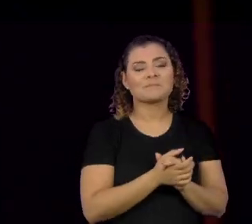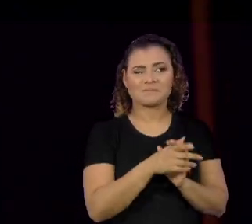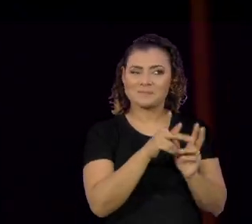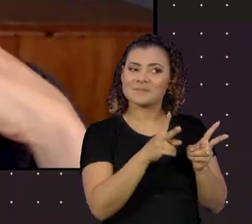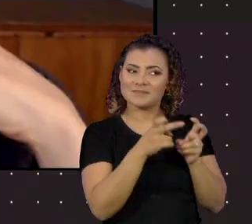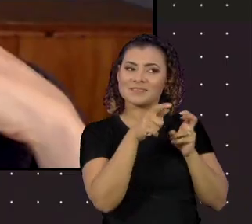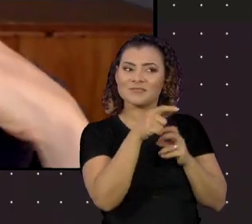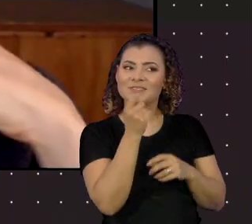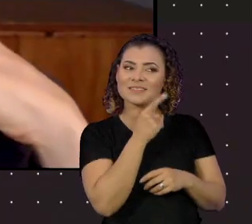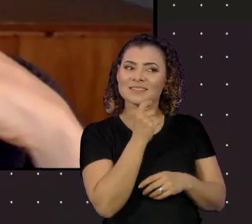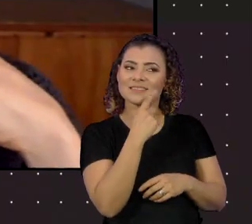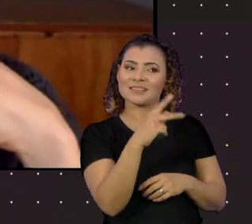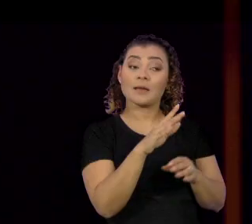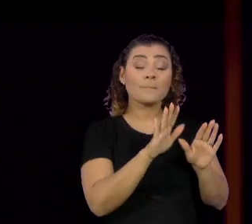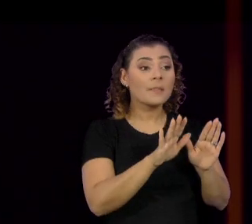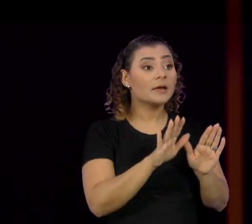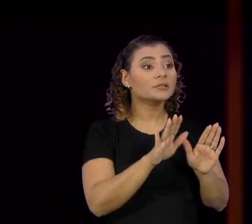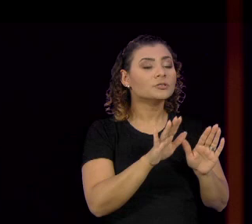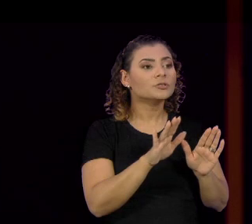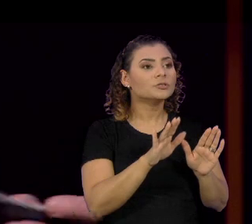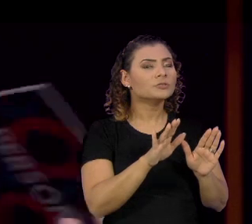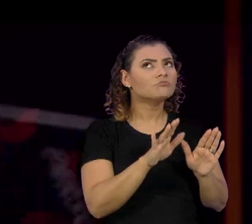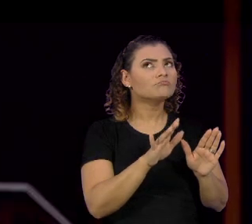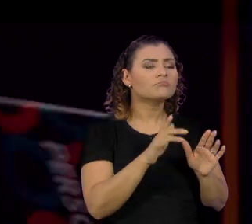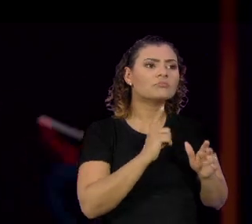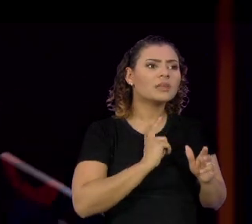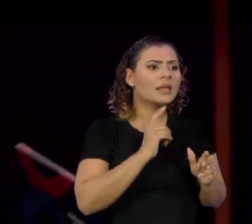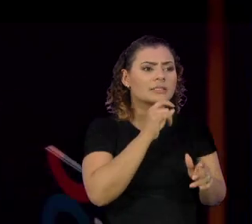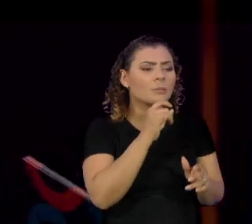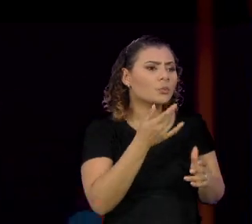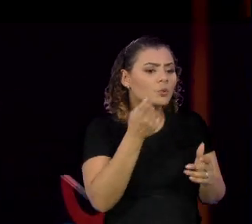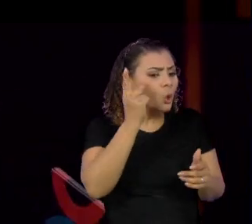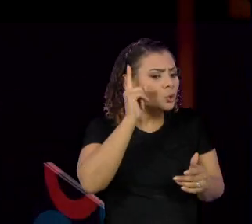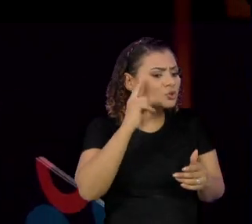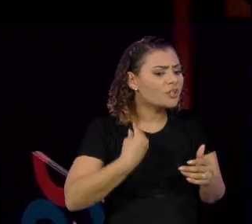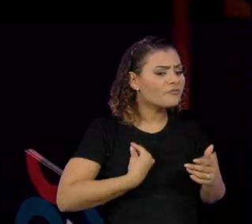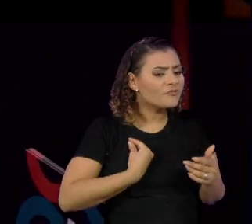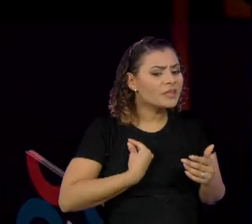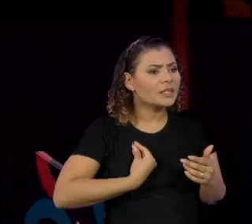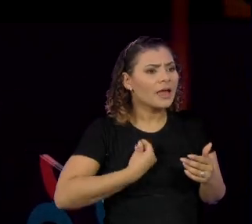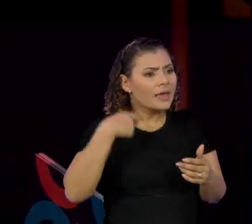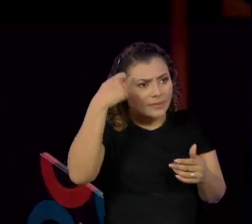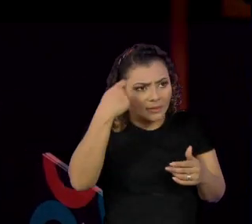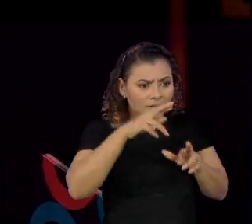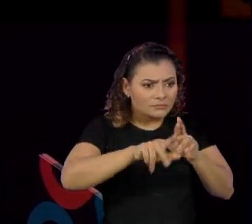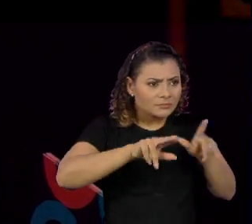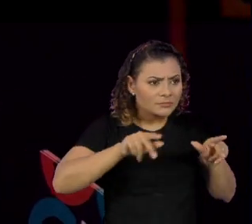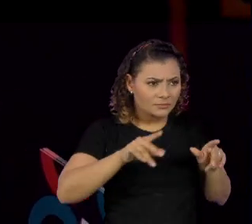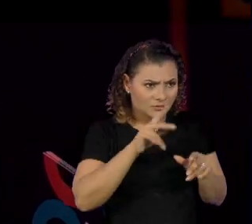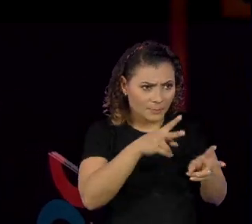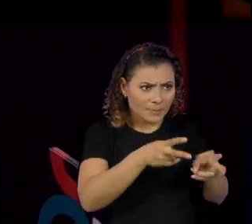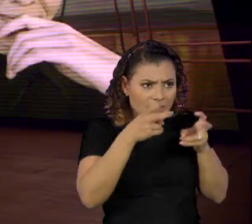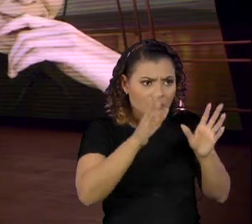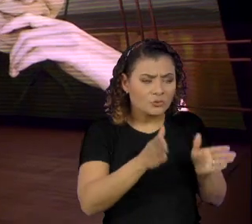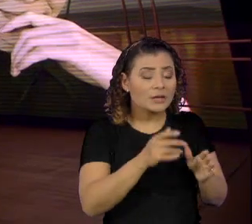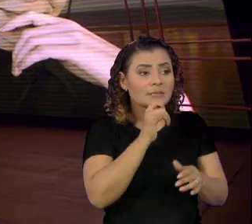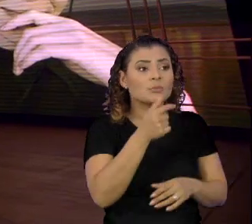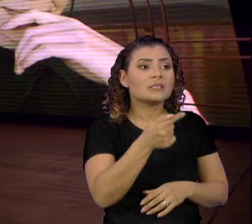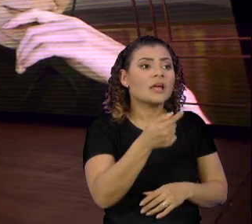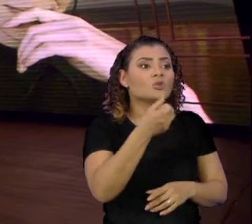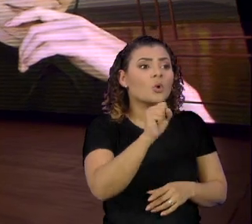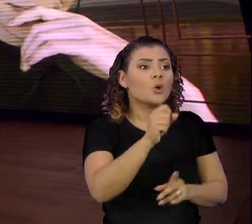isso, né? Mas existe alguma diferença assim no dia a dia da atriz, quando você fica, por exemplo, 7,